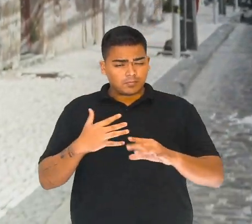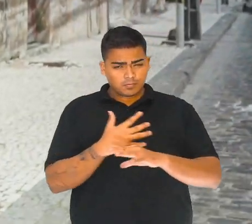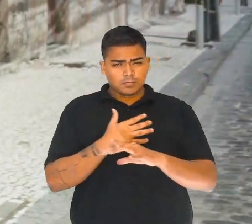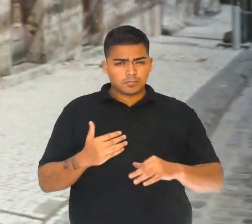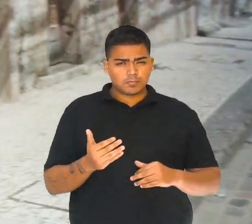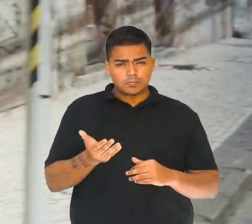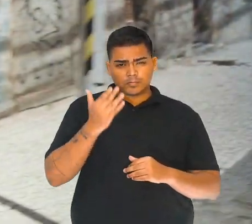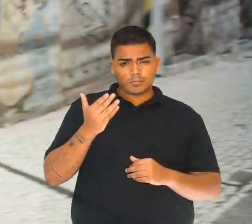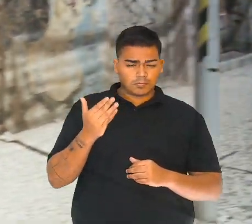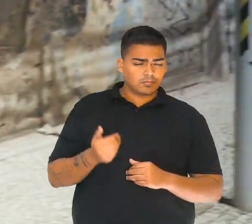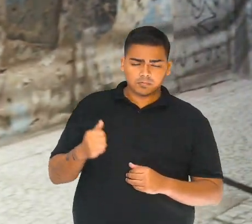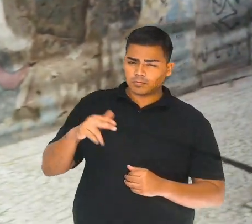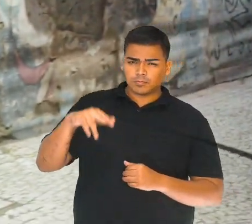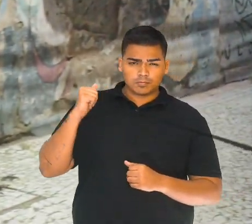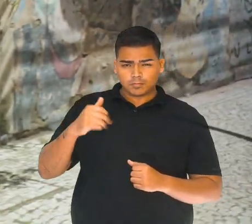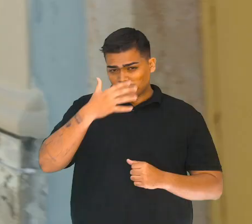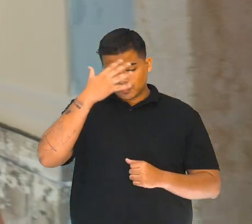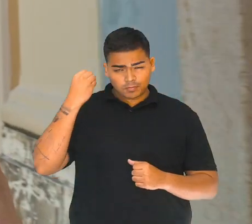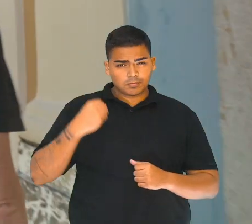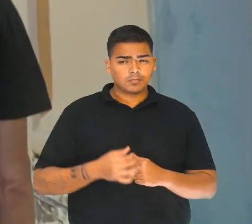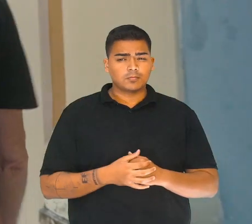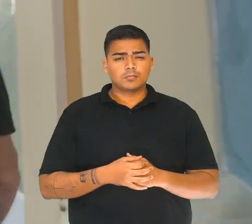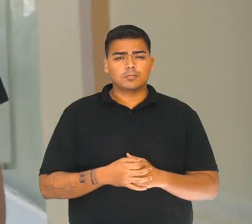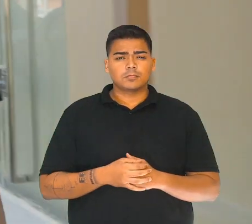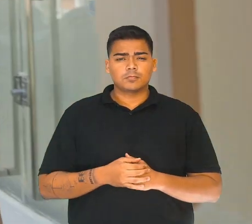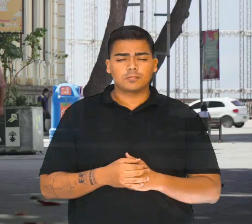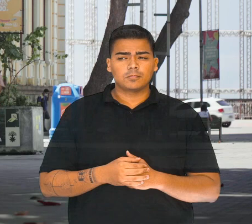cidade, você nunca vai nos esquecer.